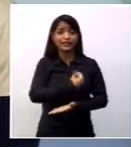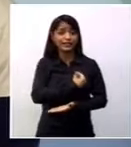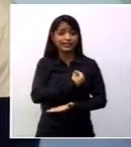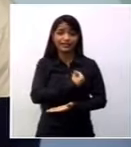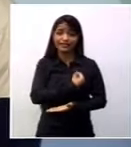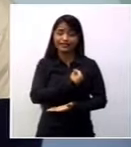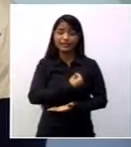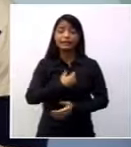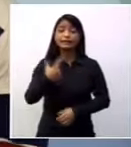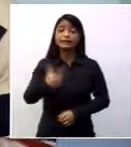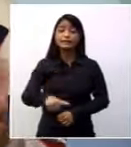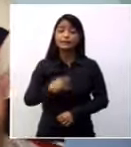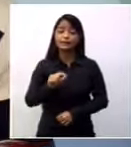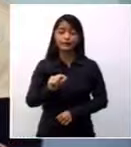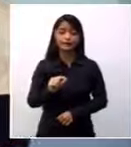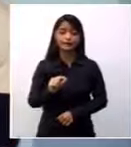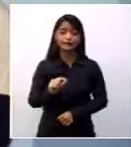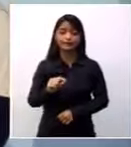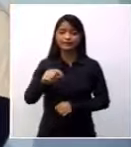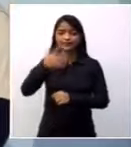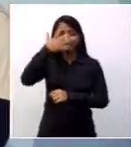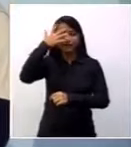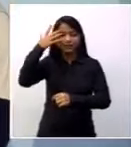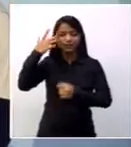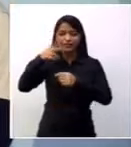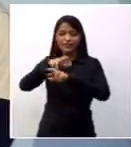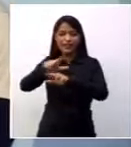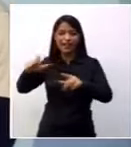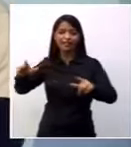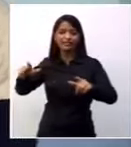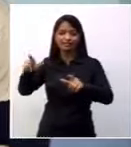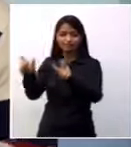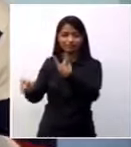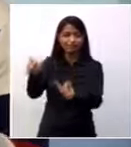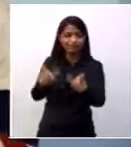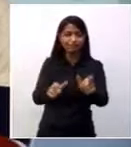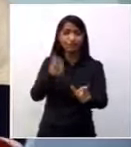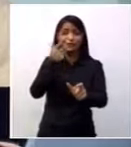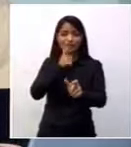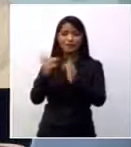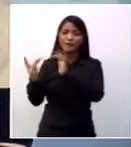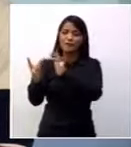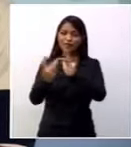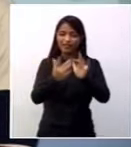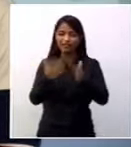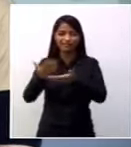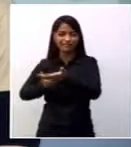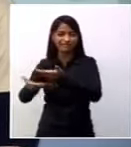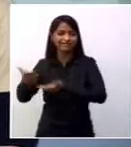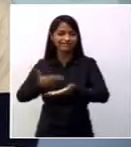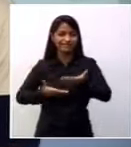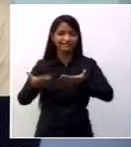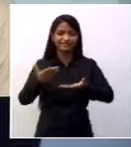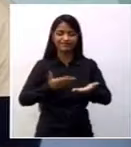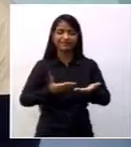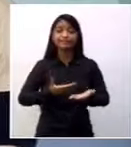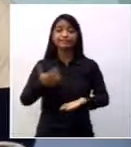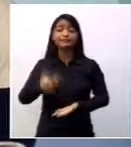E você vai ter ainda o contato social com seus amigos. Né? Você vai conseguir trabalhar com eles. Né?